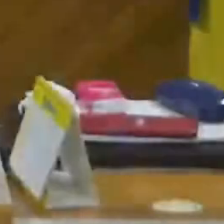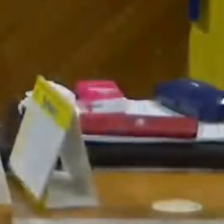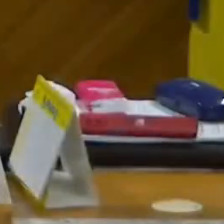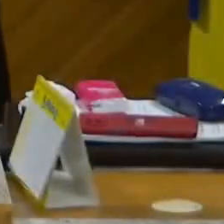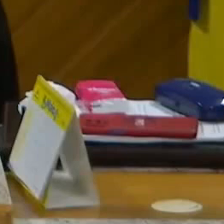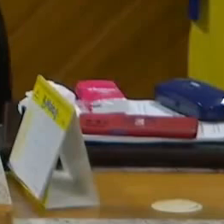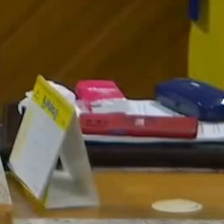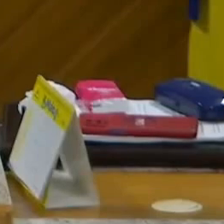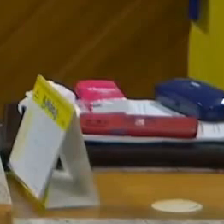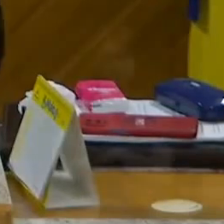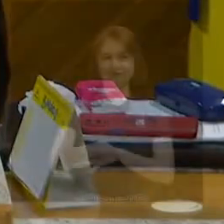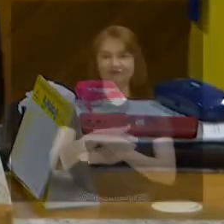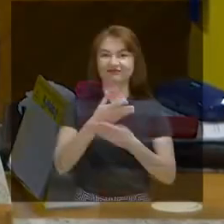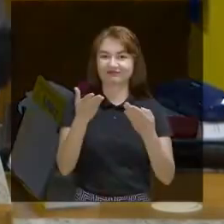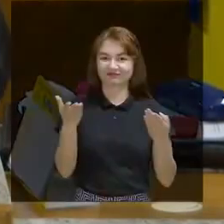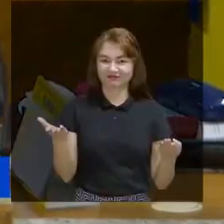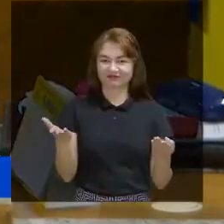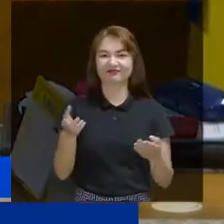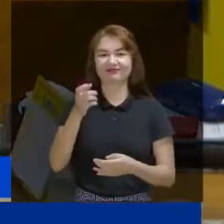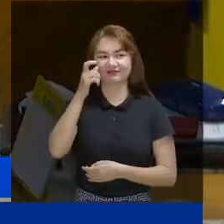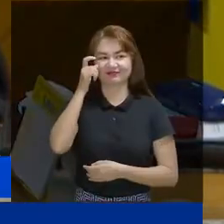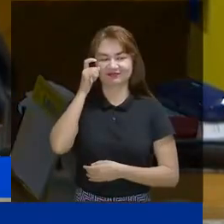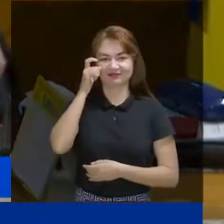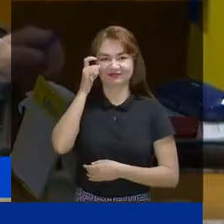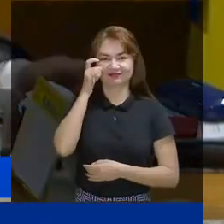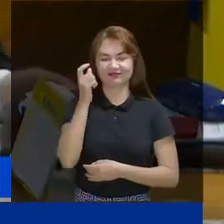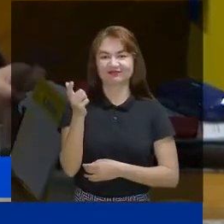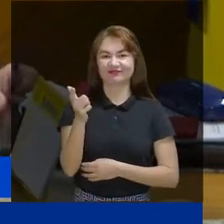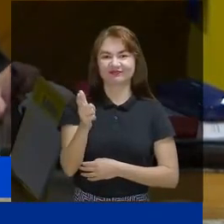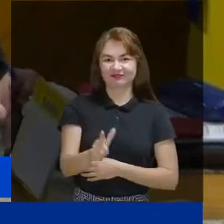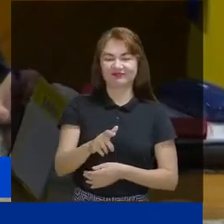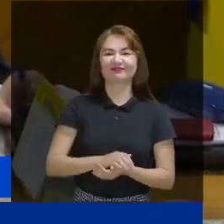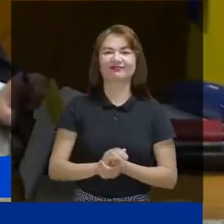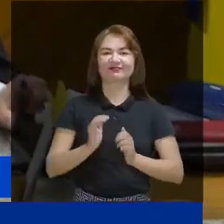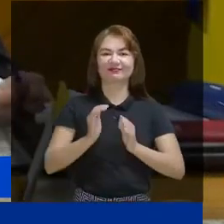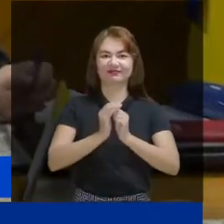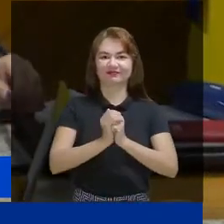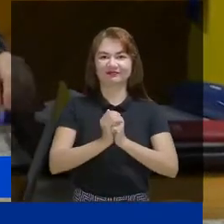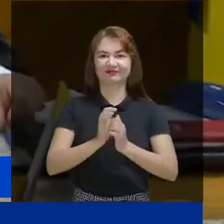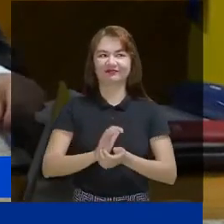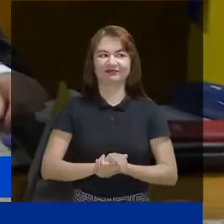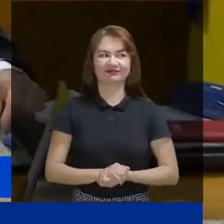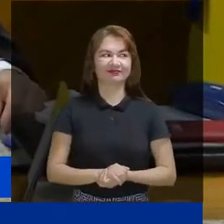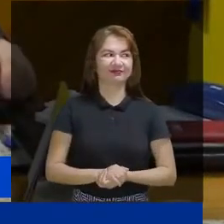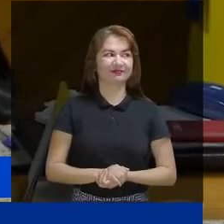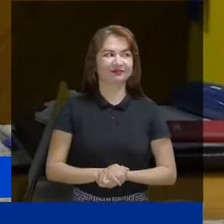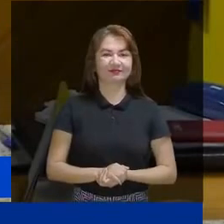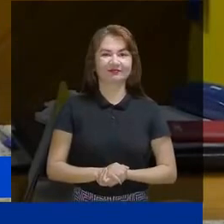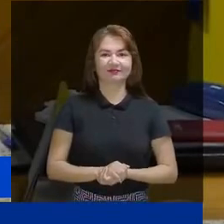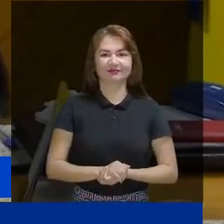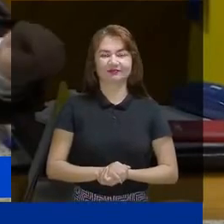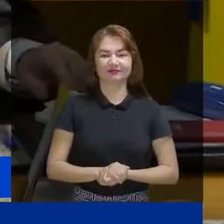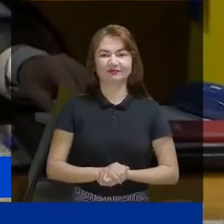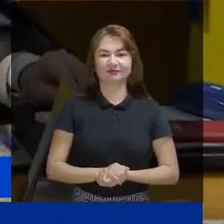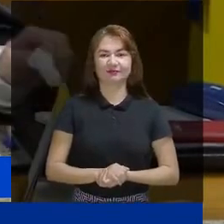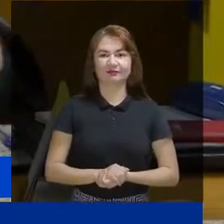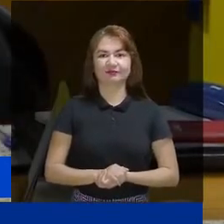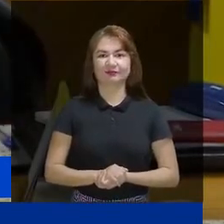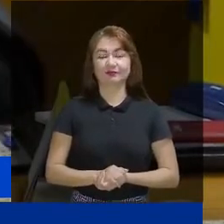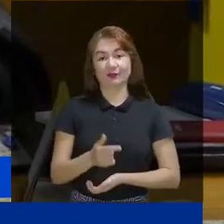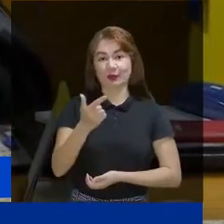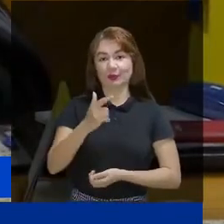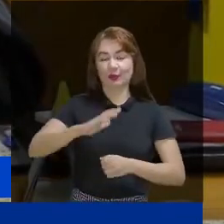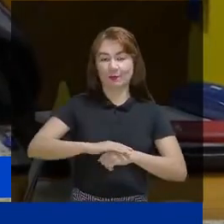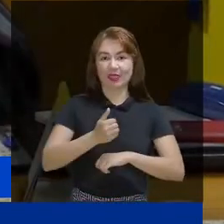Na tela, no fundo branco e o selo de premiação em diamante. Eleitoral pelo Tribunal Regional Eleitoral do Amapá. Foco no desembargador